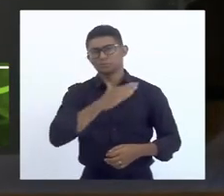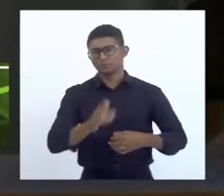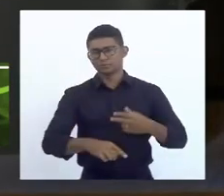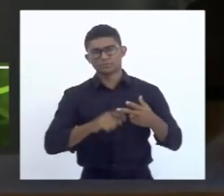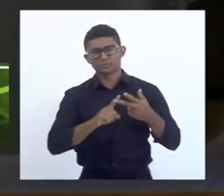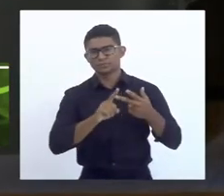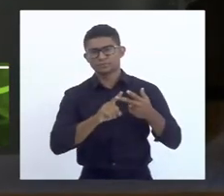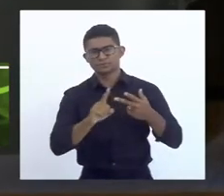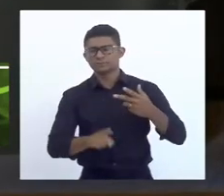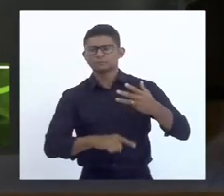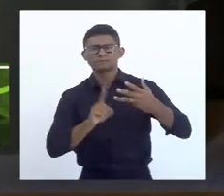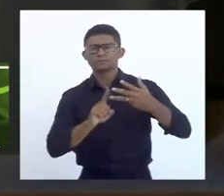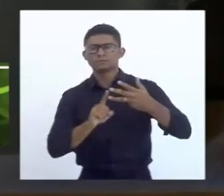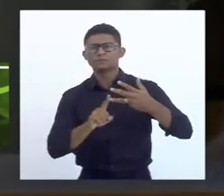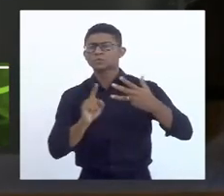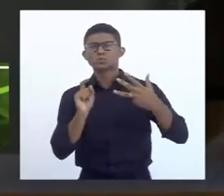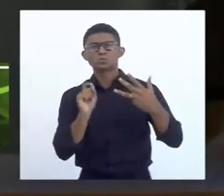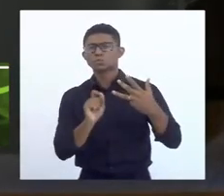quarto estágio é a